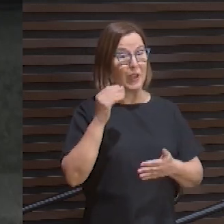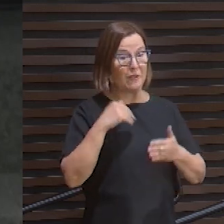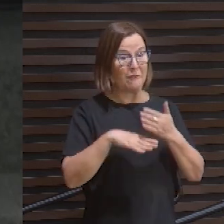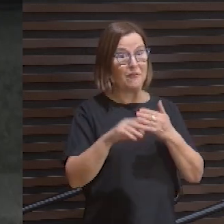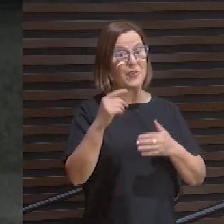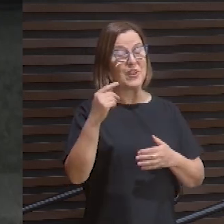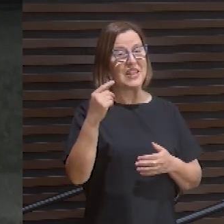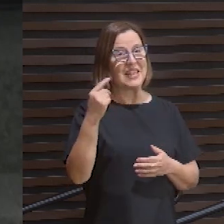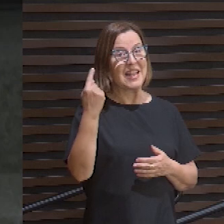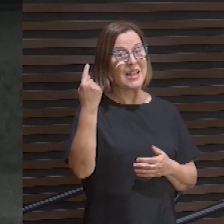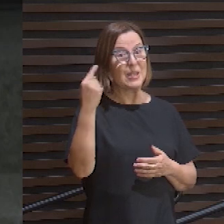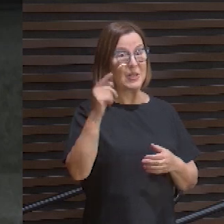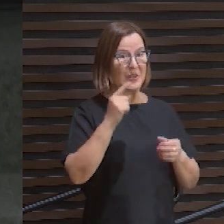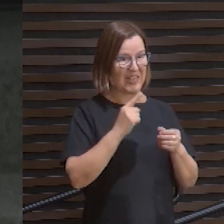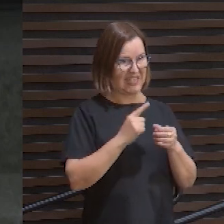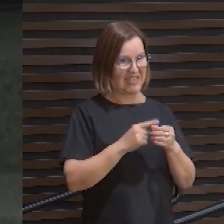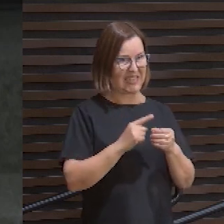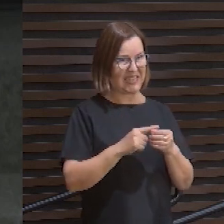dos